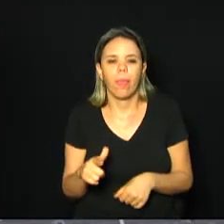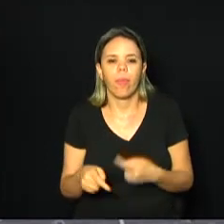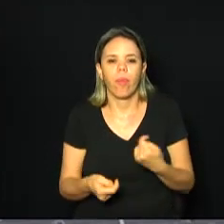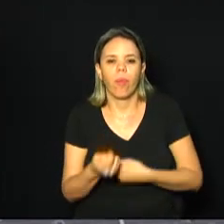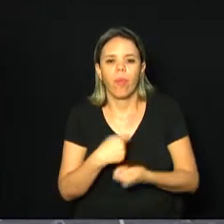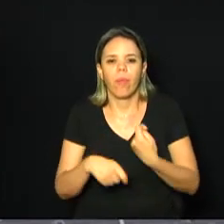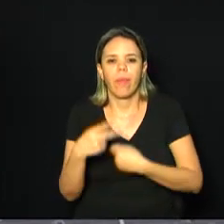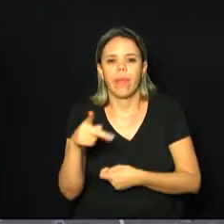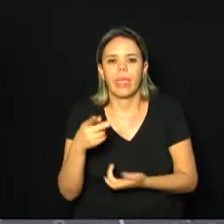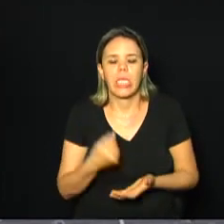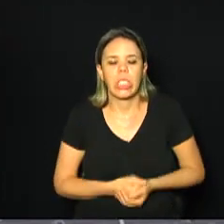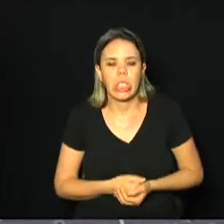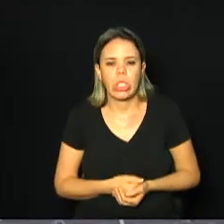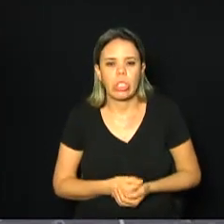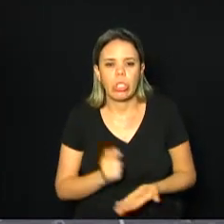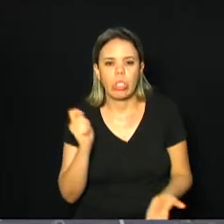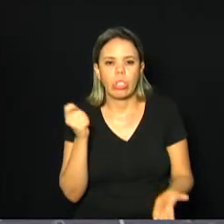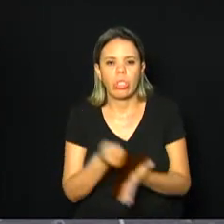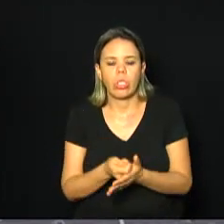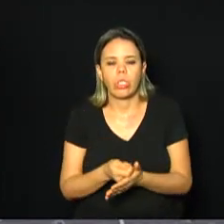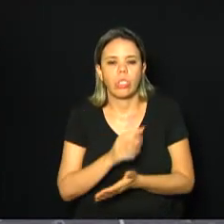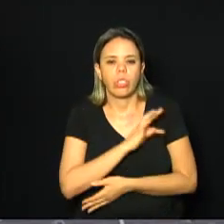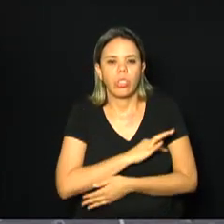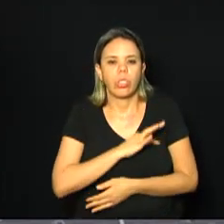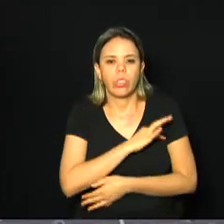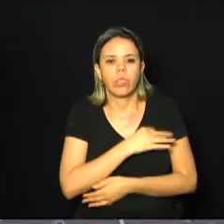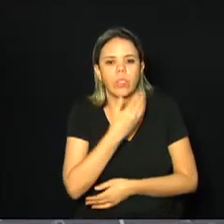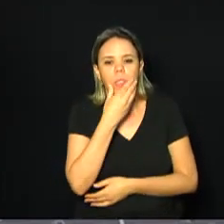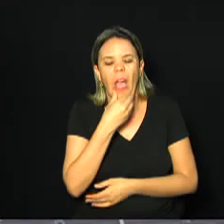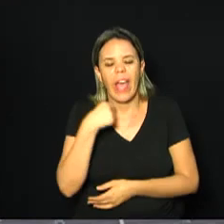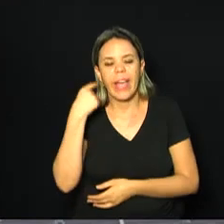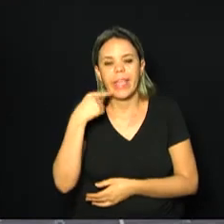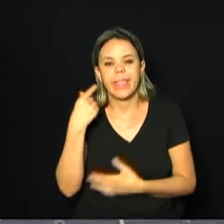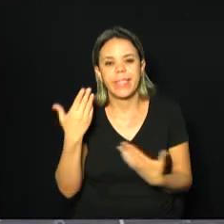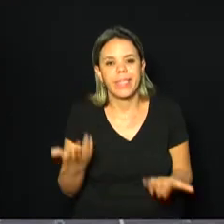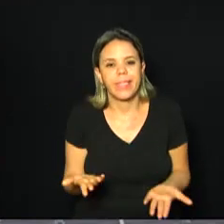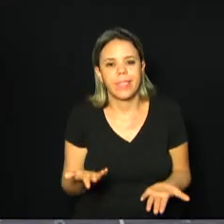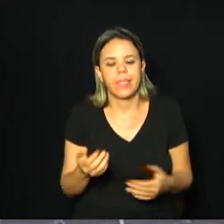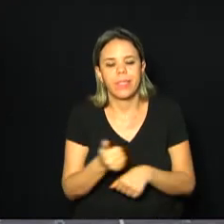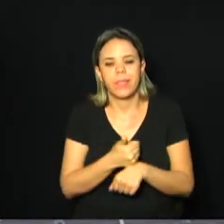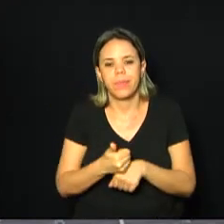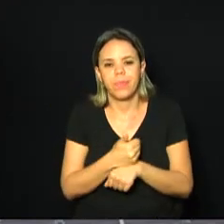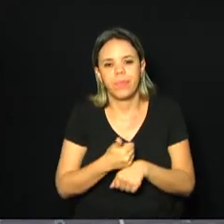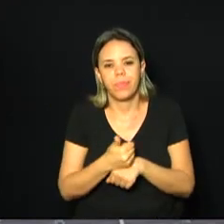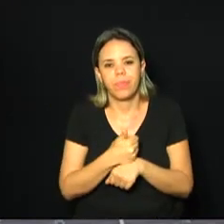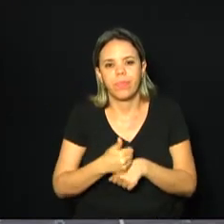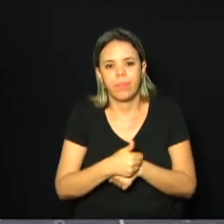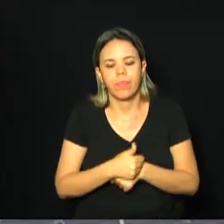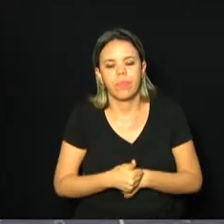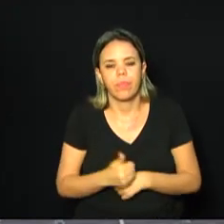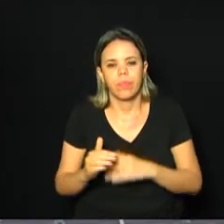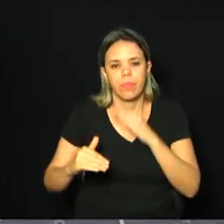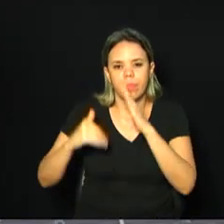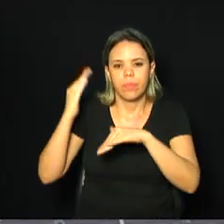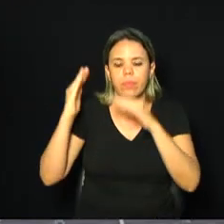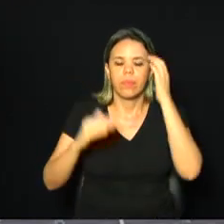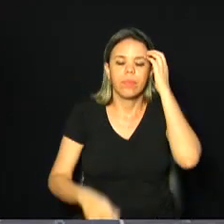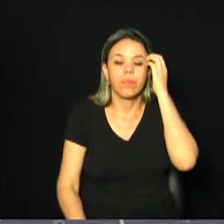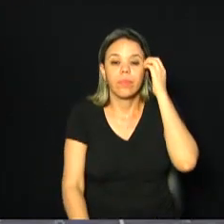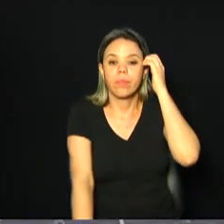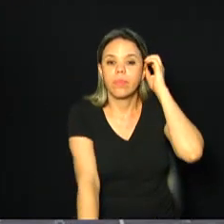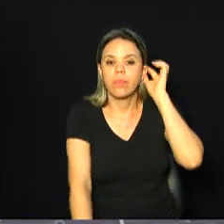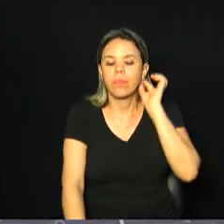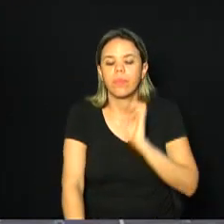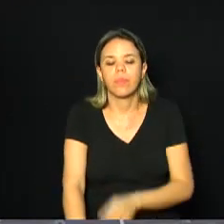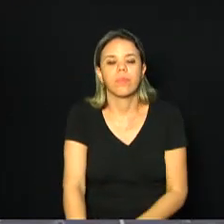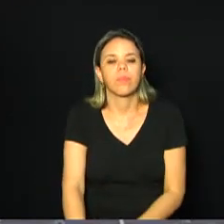negócio. Vai pagar uma hora técnica de advocacia, que nessa área é um pouco elevada. Então, assim,